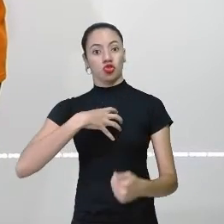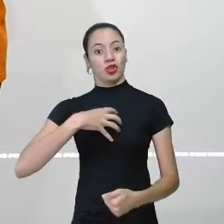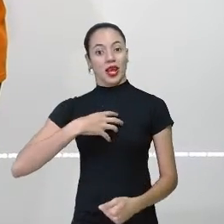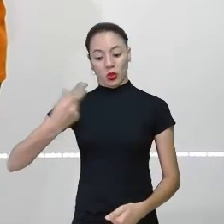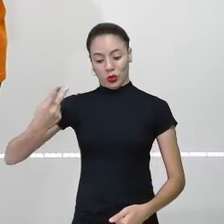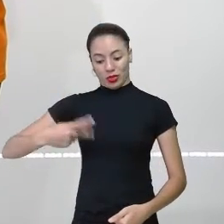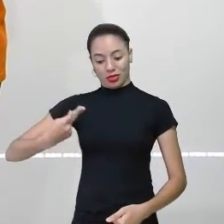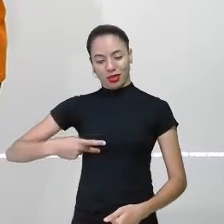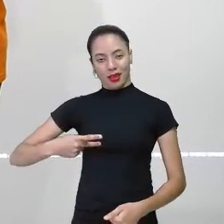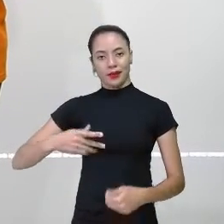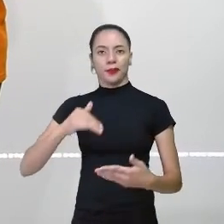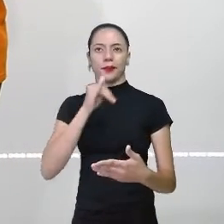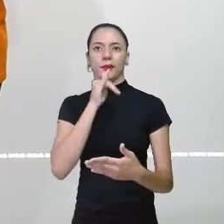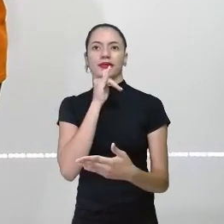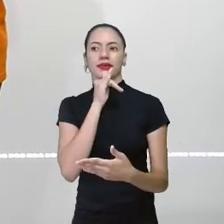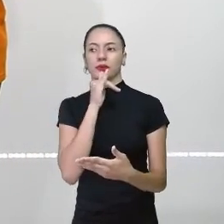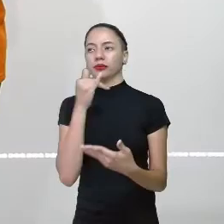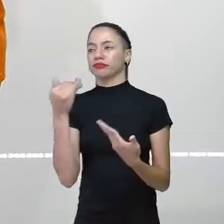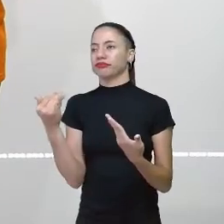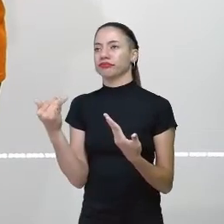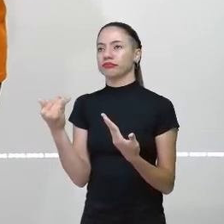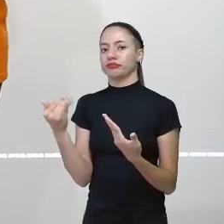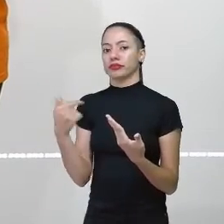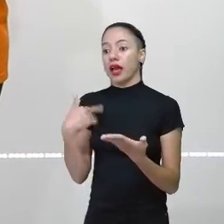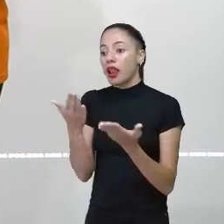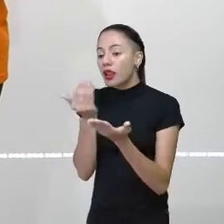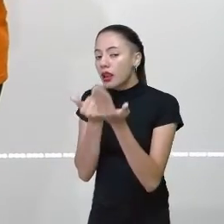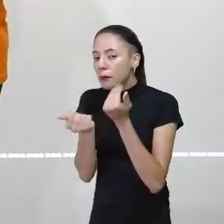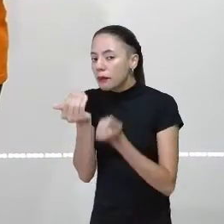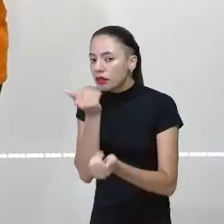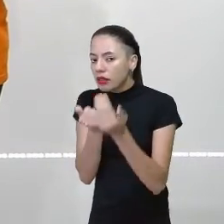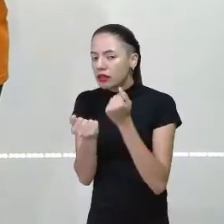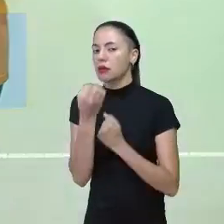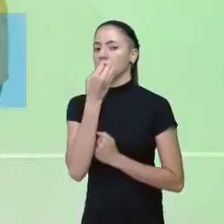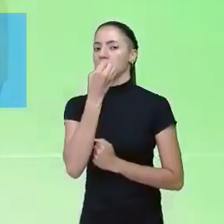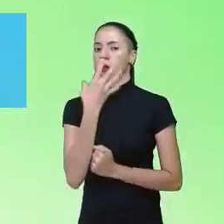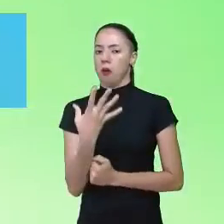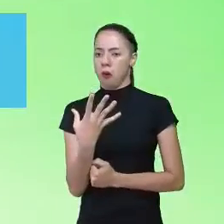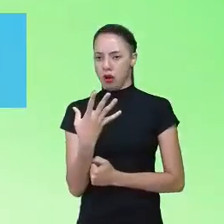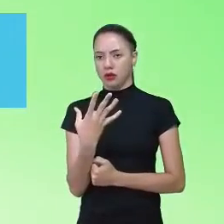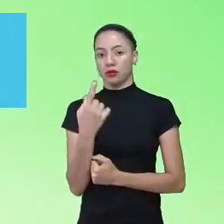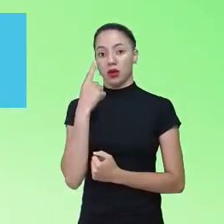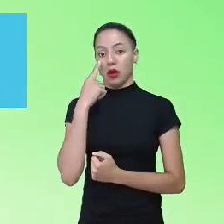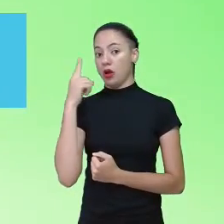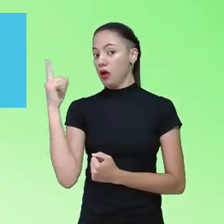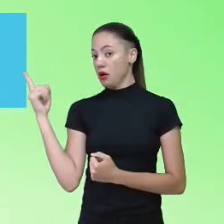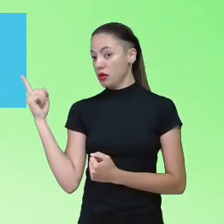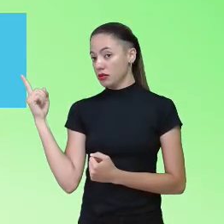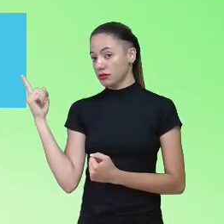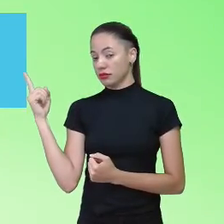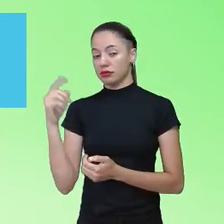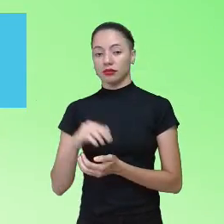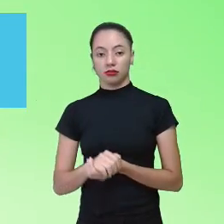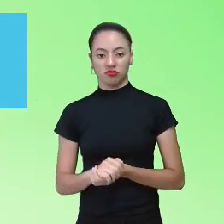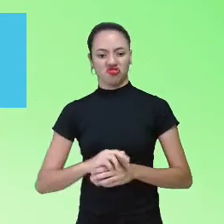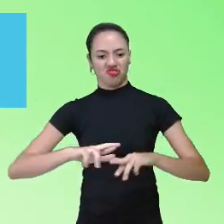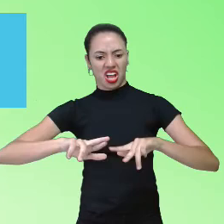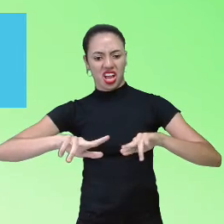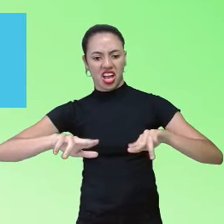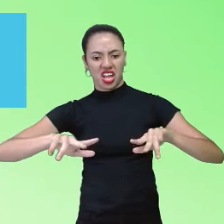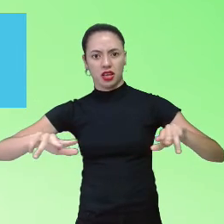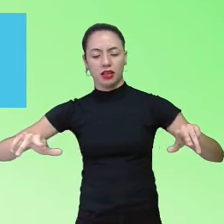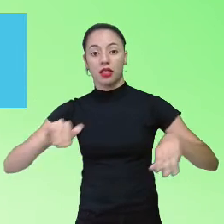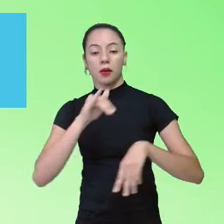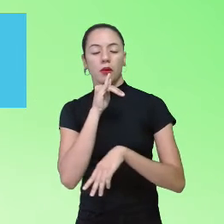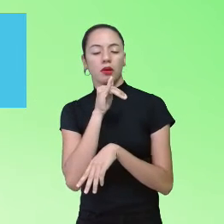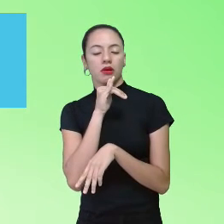Então, não é porque... Mas se a gente tem uma alimentação, por exemplo, uma boa alimentação, como tem aí, uma alimentação diversificada. Então, por